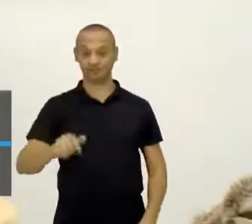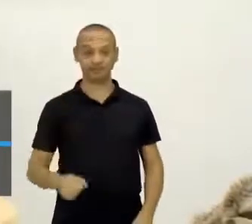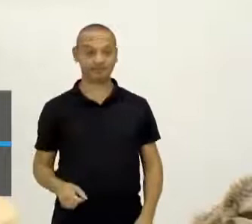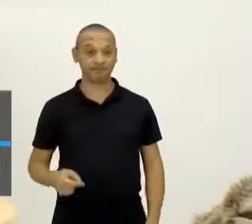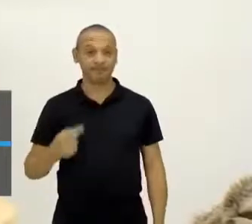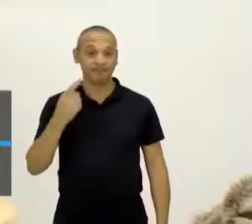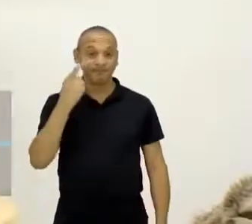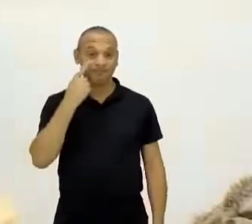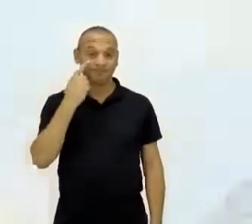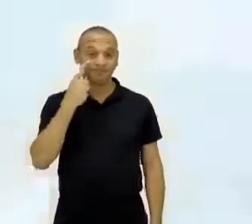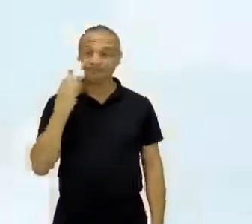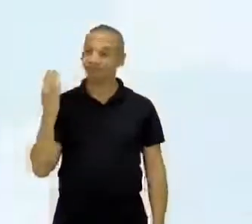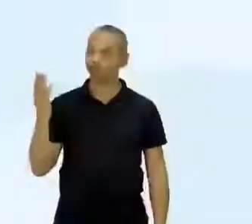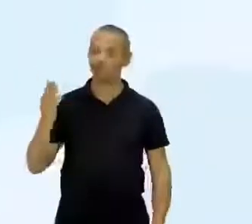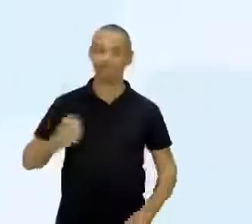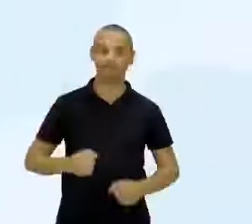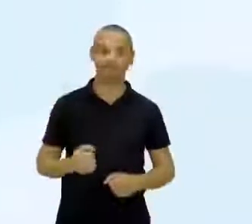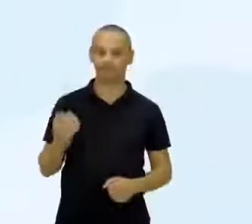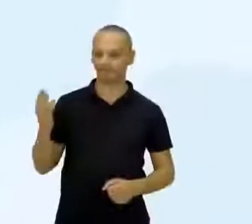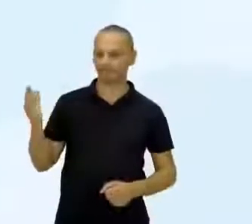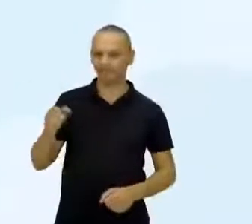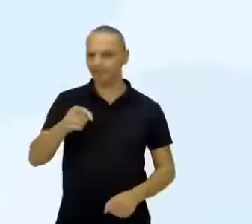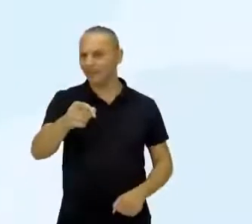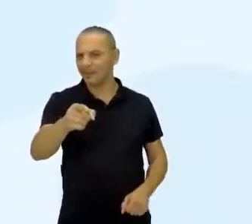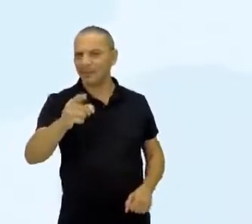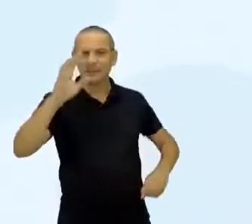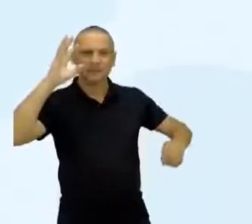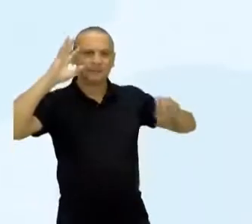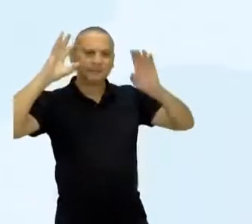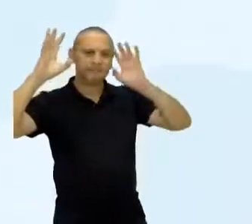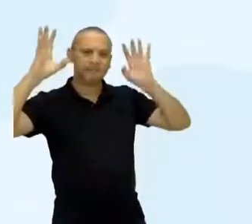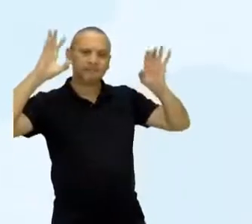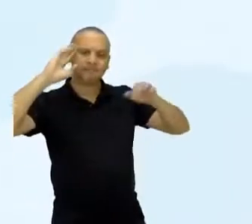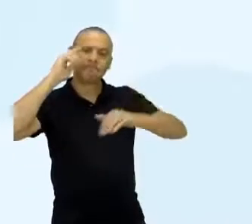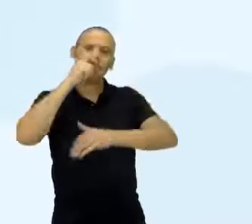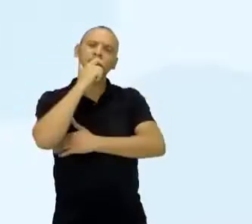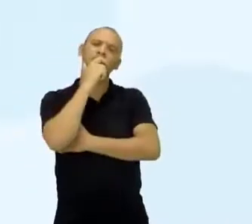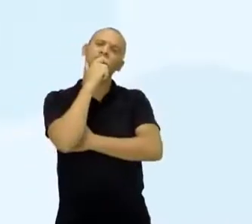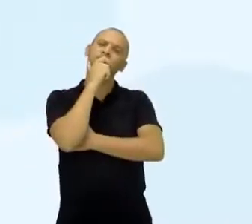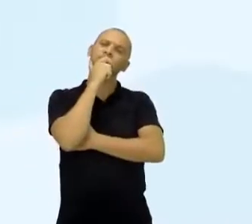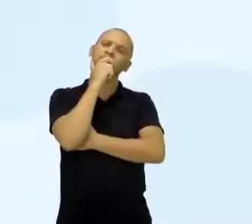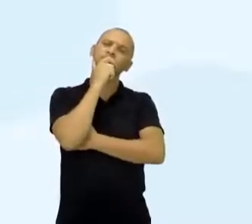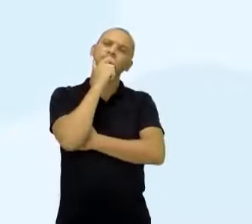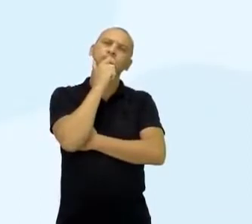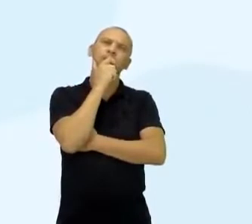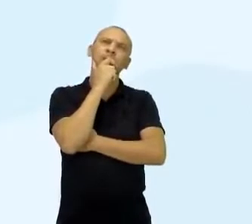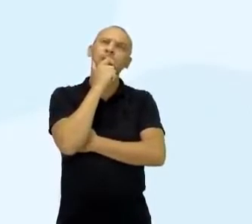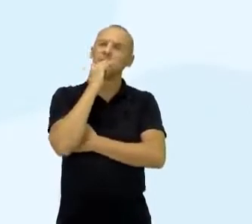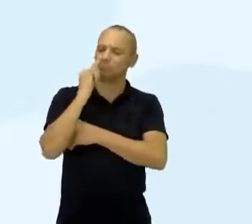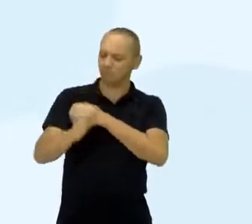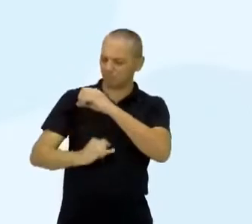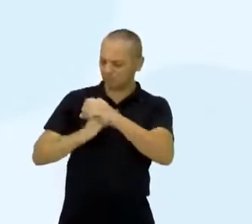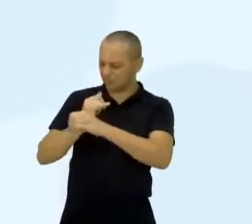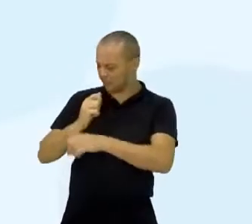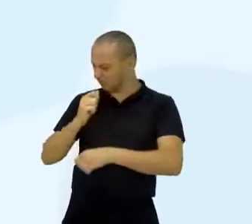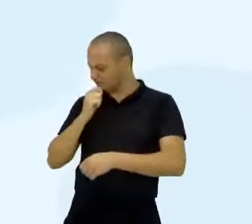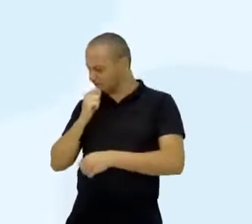à acolhida. Você já parou para pensar em como seria o seu dia a dia sem a